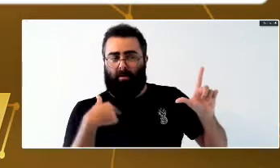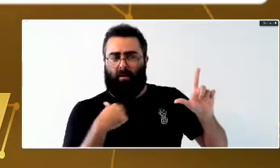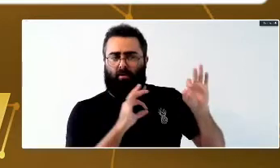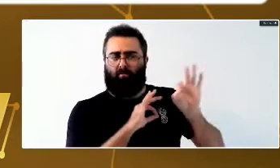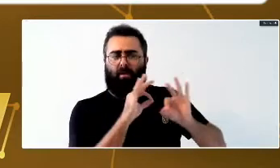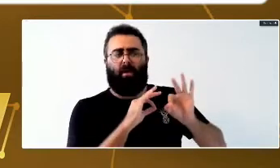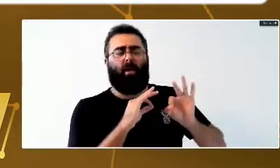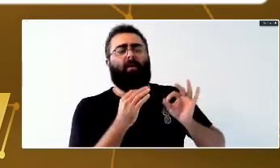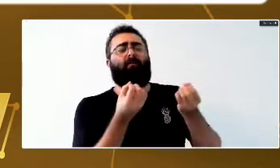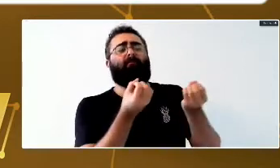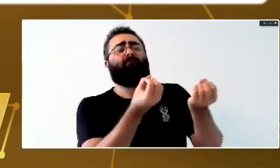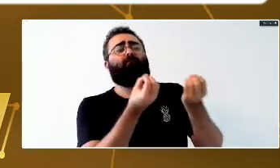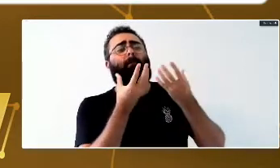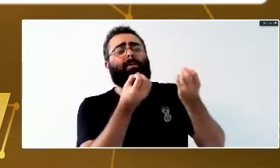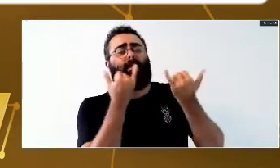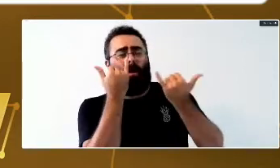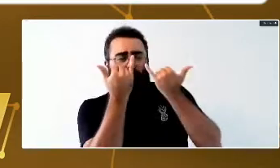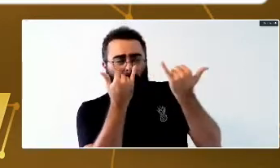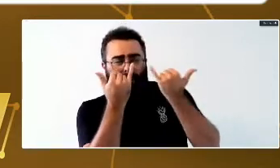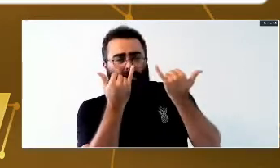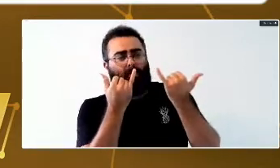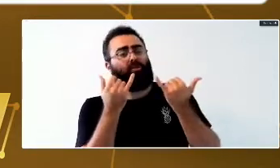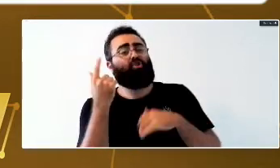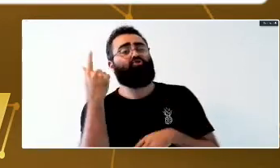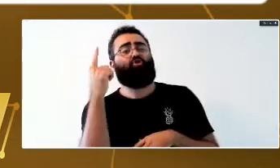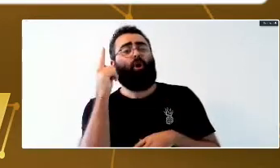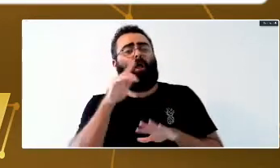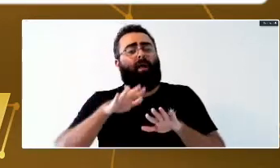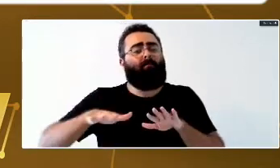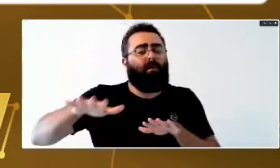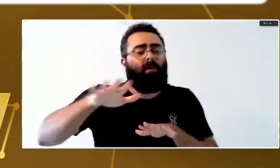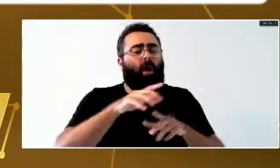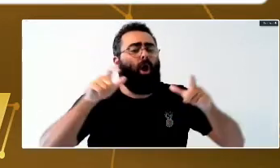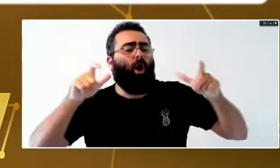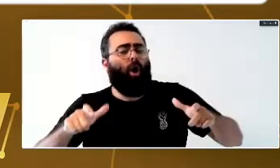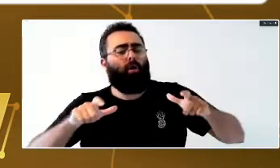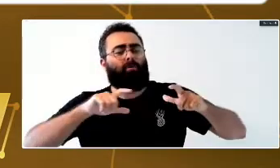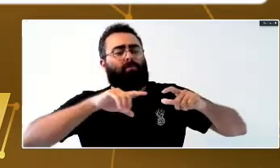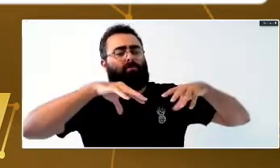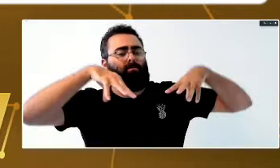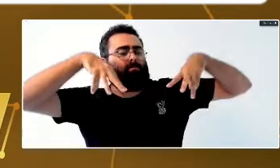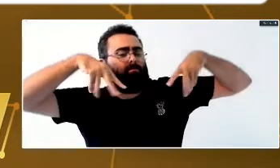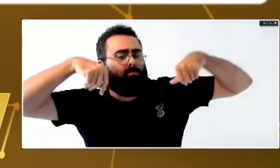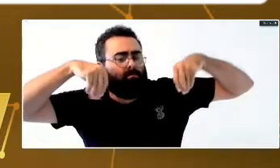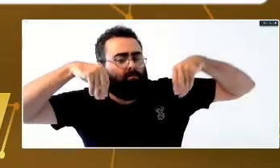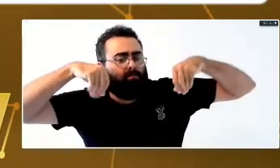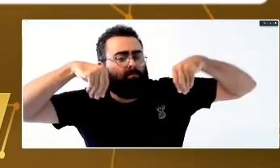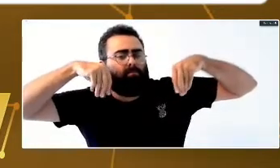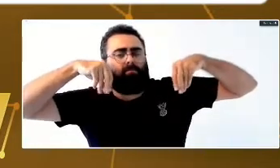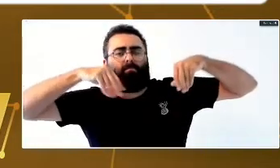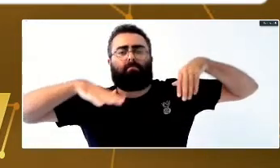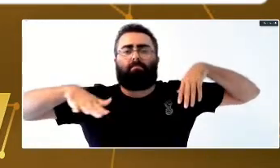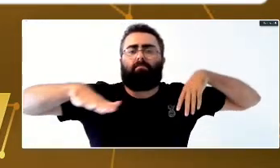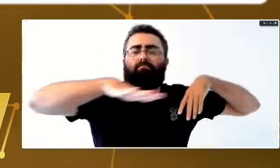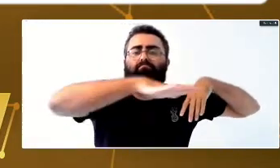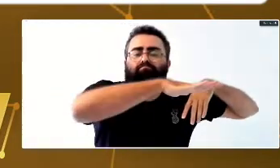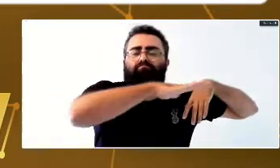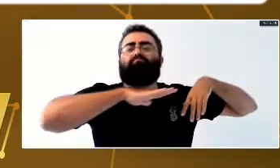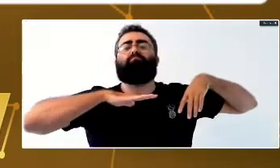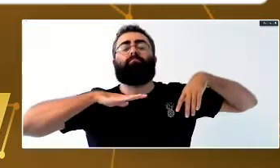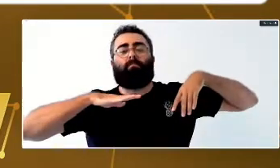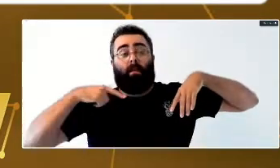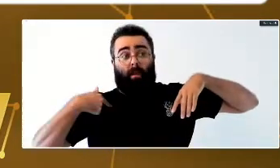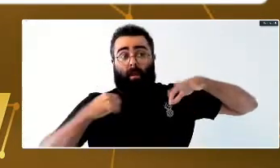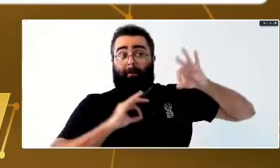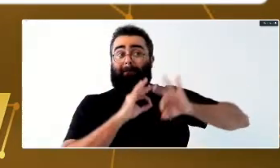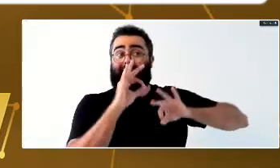consigo, inclusive, vislumbrar cenários, eu consigo fazer um planejamento das minhas ações de forma muito